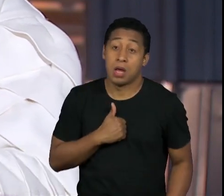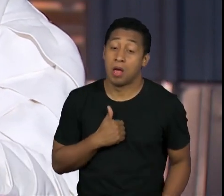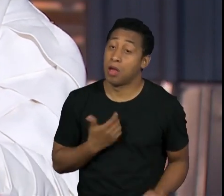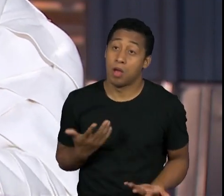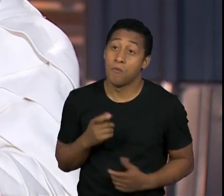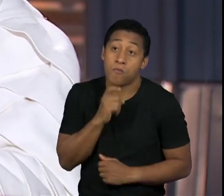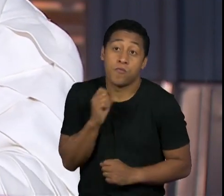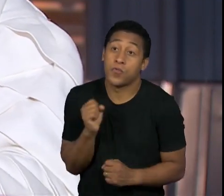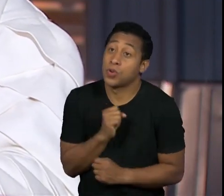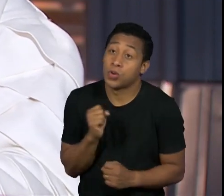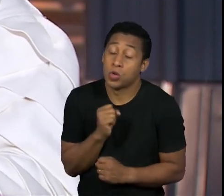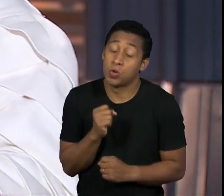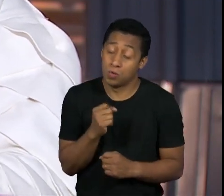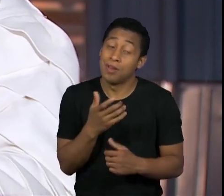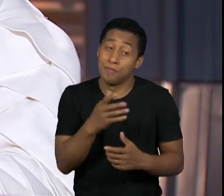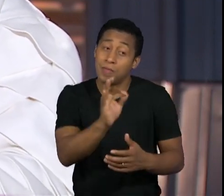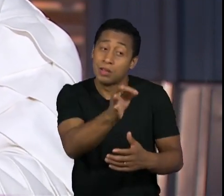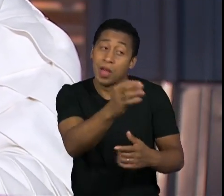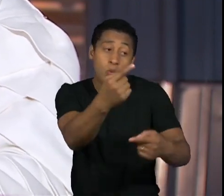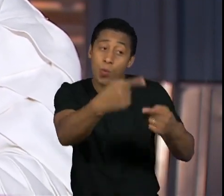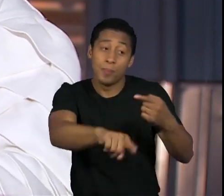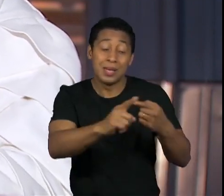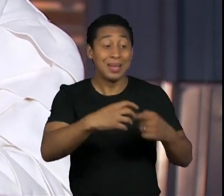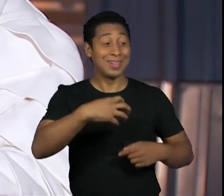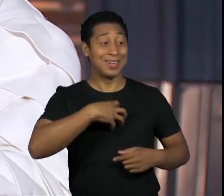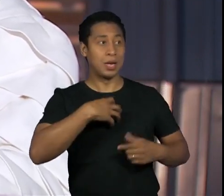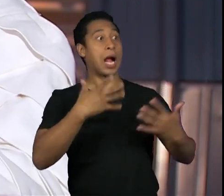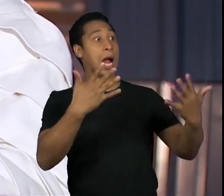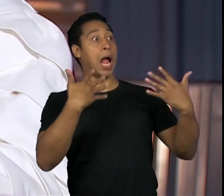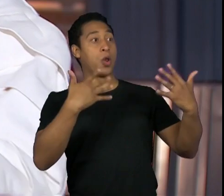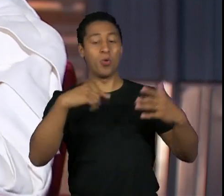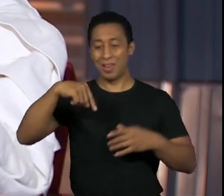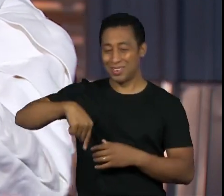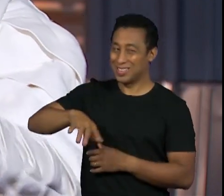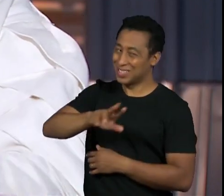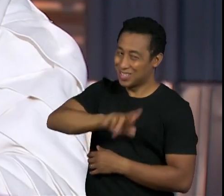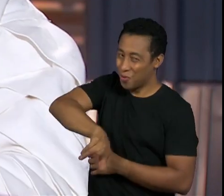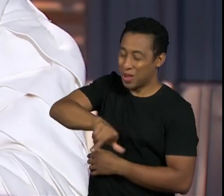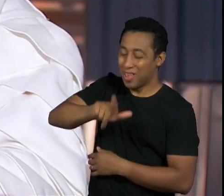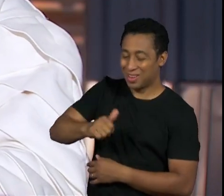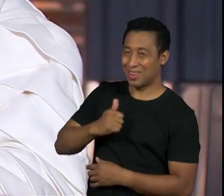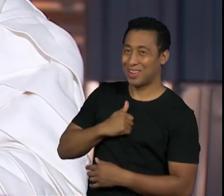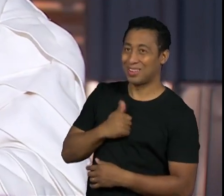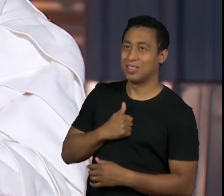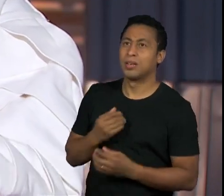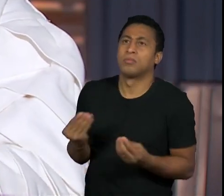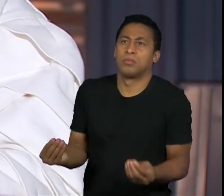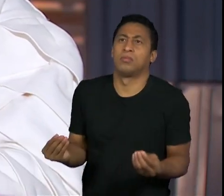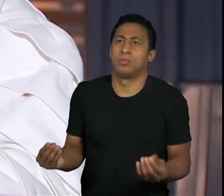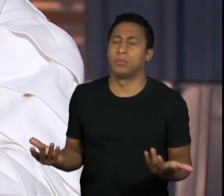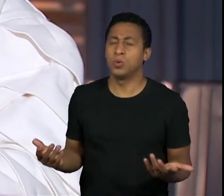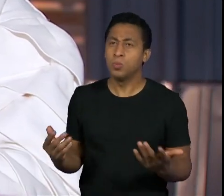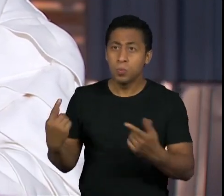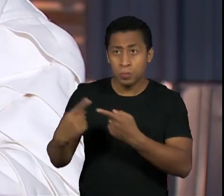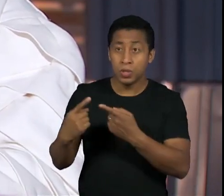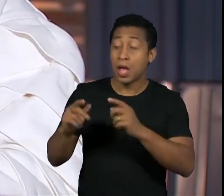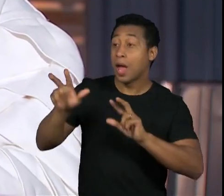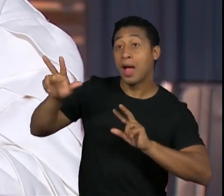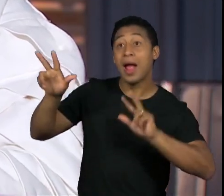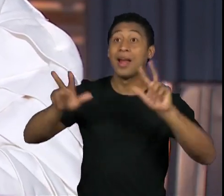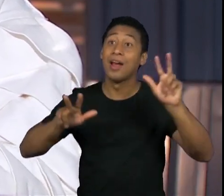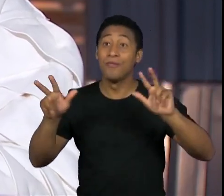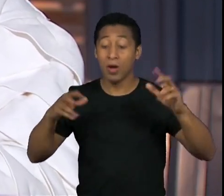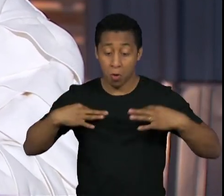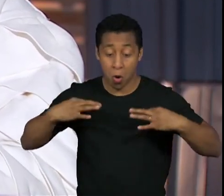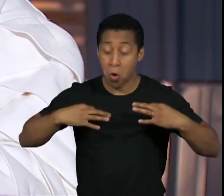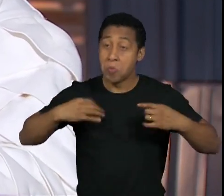acho que realmente você tinha que colocar um blazer, né? E aí no carnaval eu não posso estar com a roupa do carnaval, que as críticas vêm. Né? Mas é